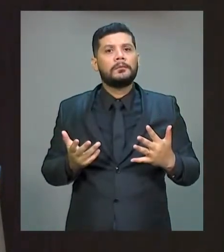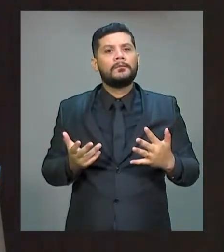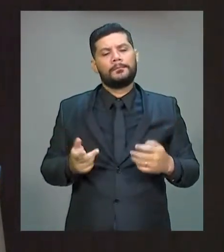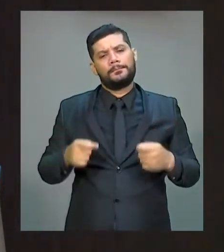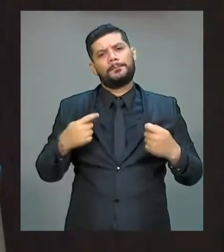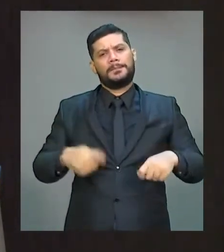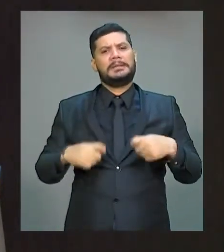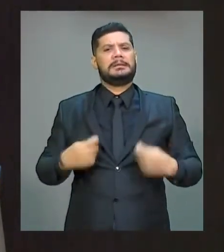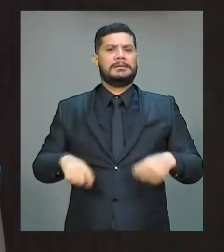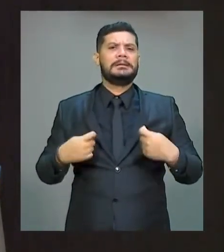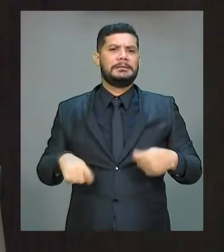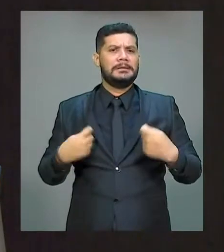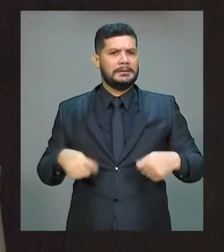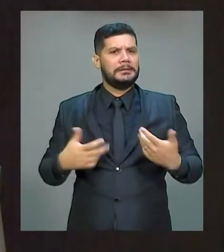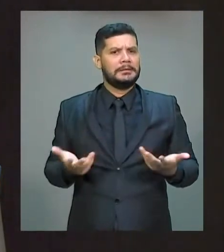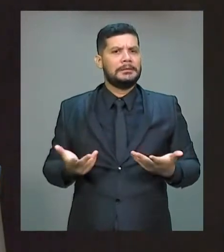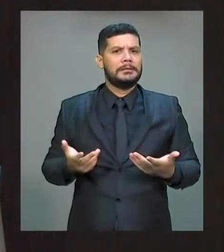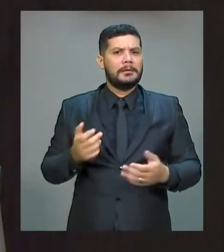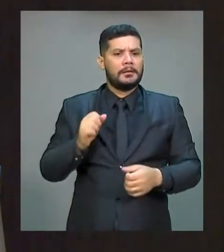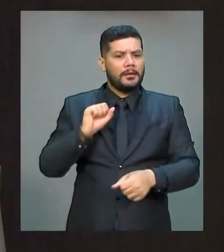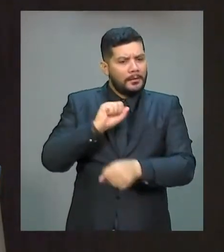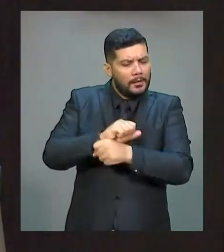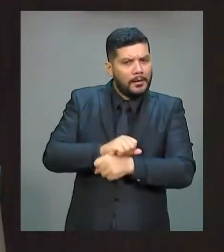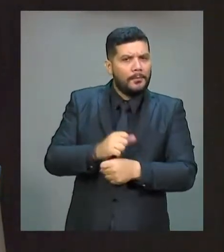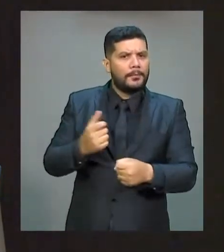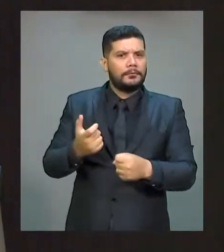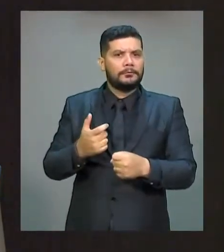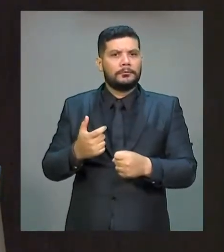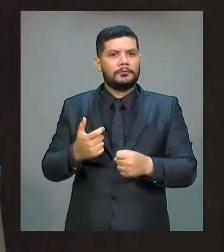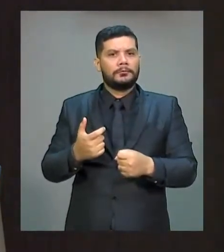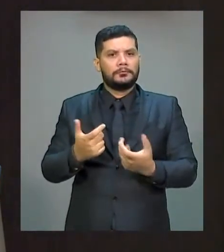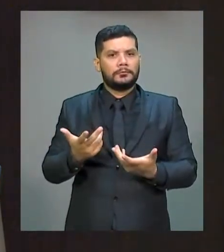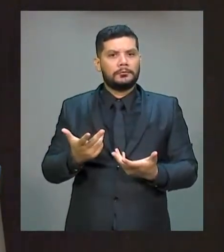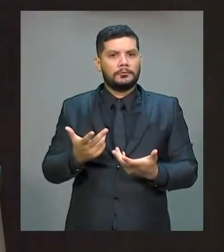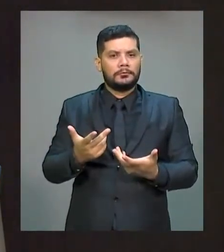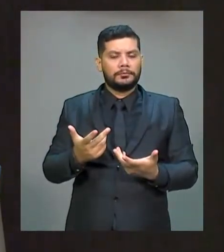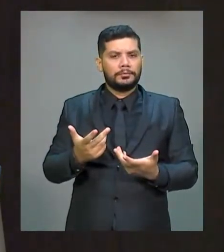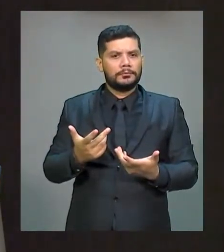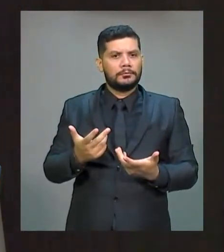está acontecendo na nossa sociedade, que é a um só tempo,